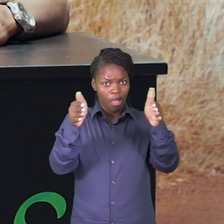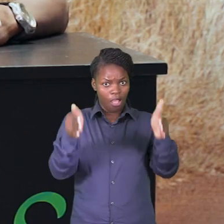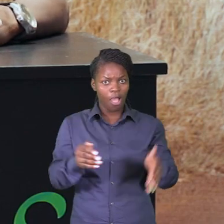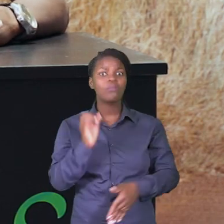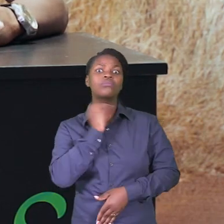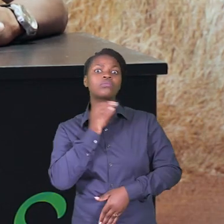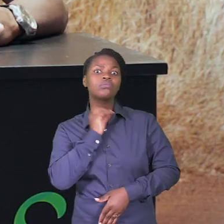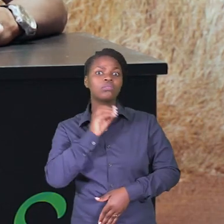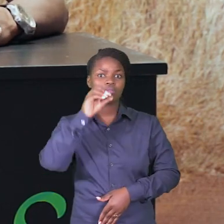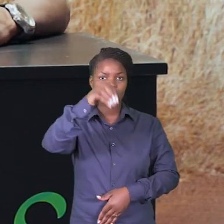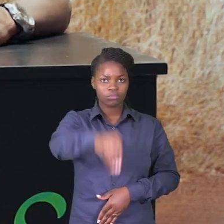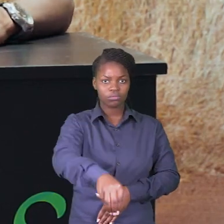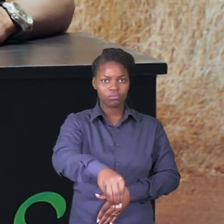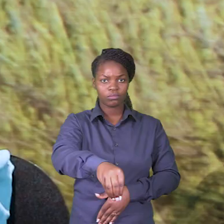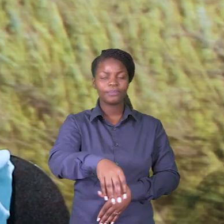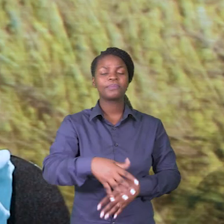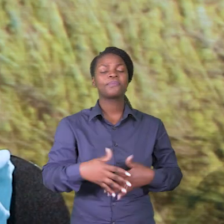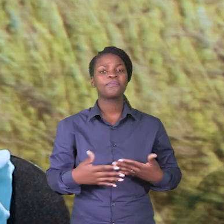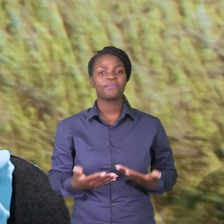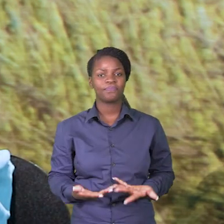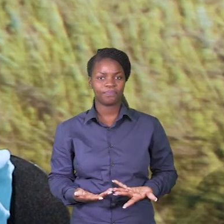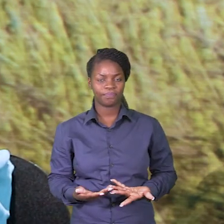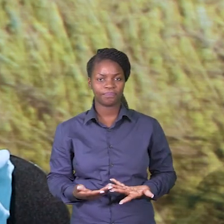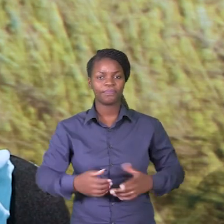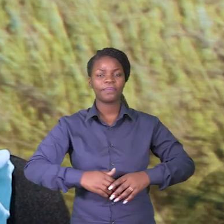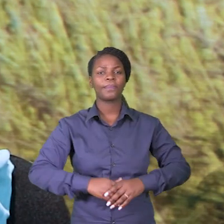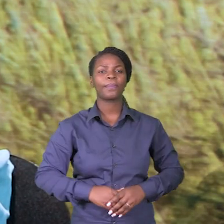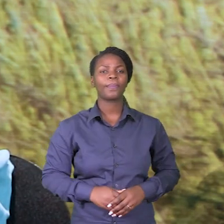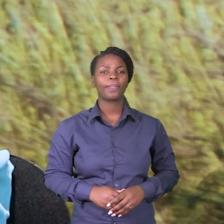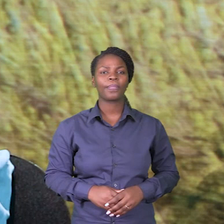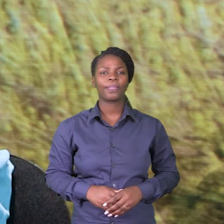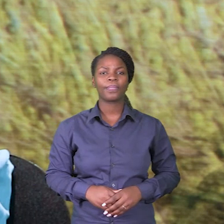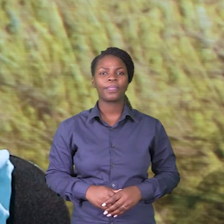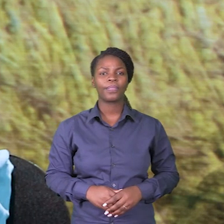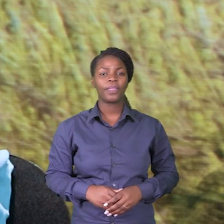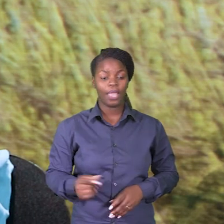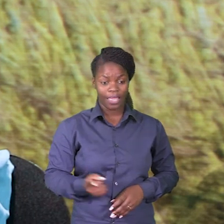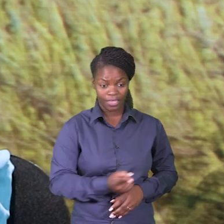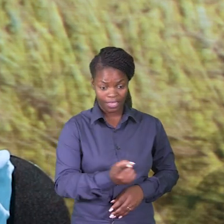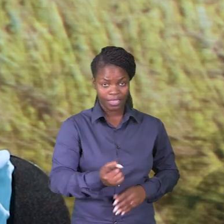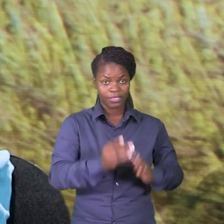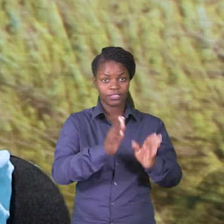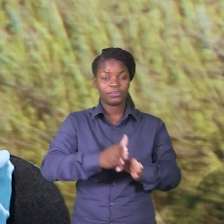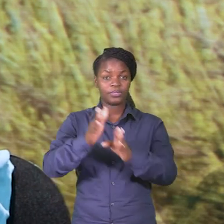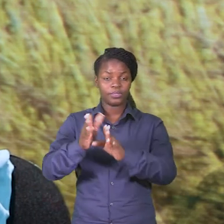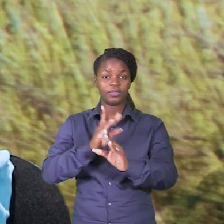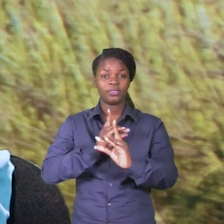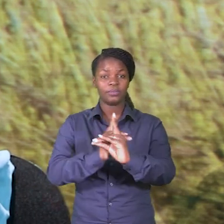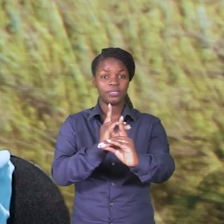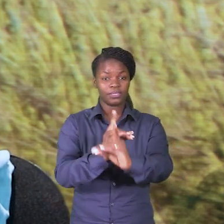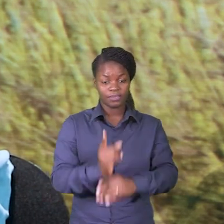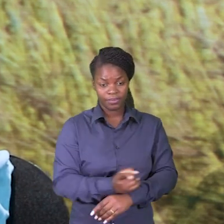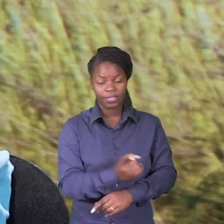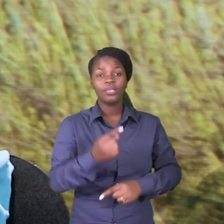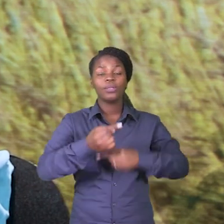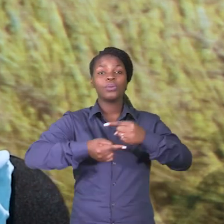denúncia a caixa de reclamações denúncia nas escolas apesar de se existirem si aquelas pessoas que estão envolvidas no